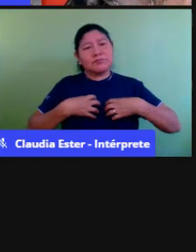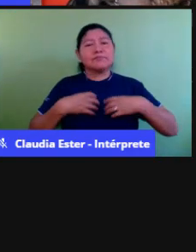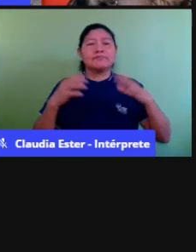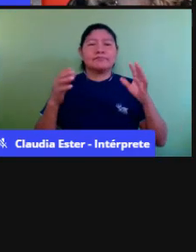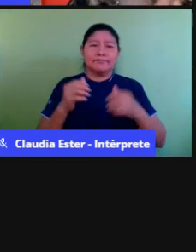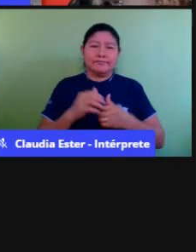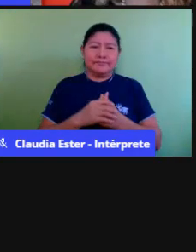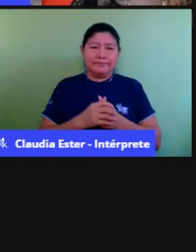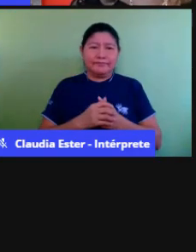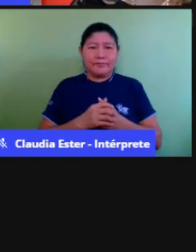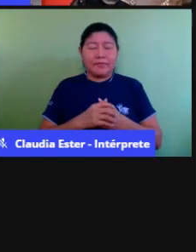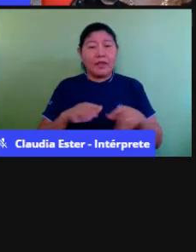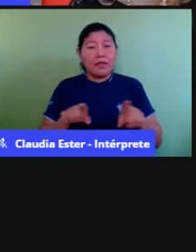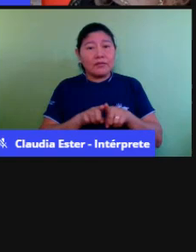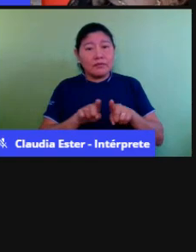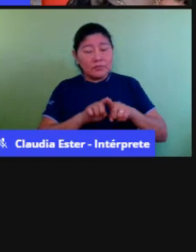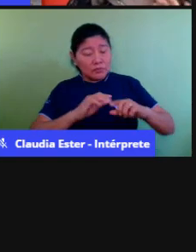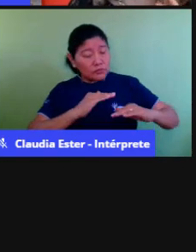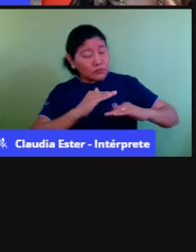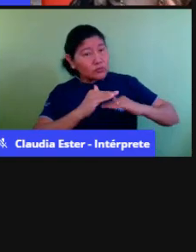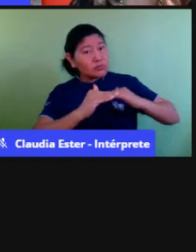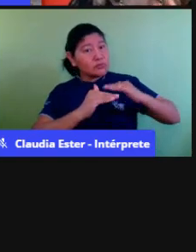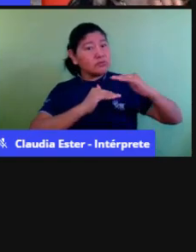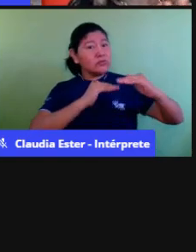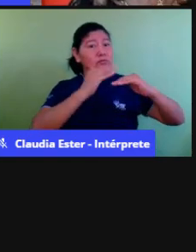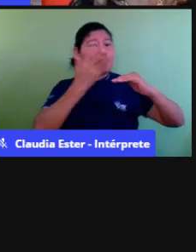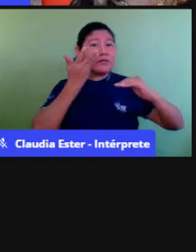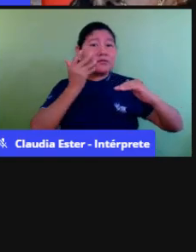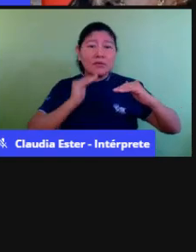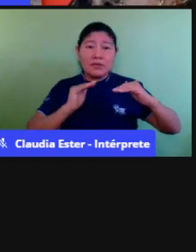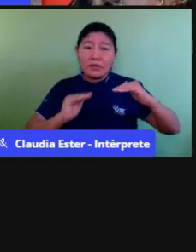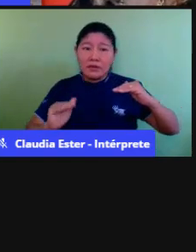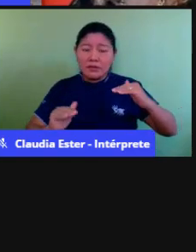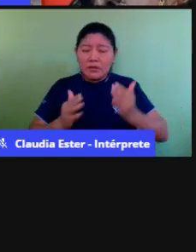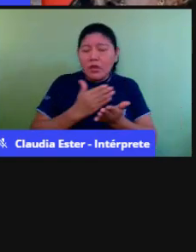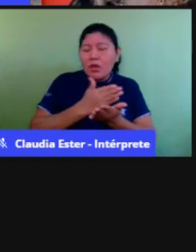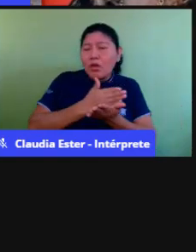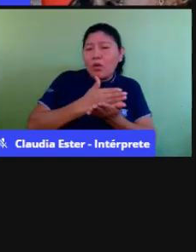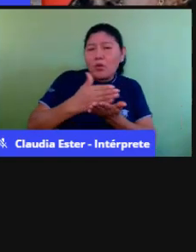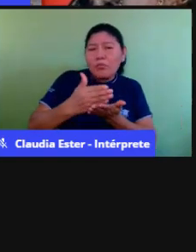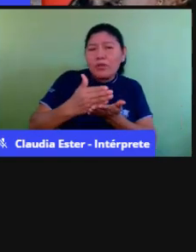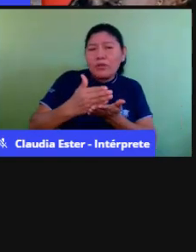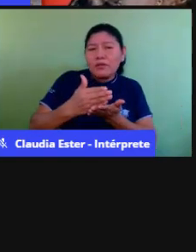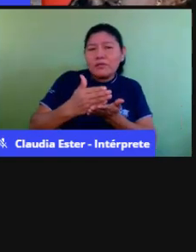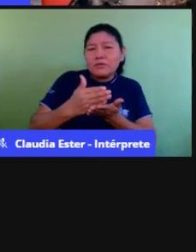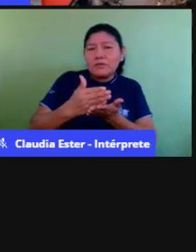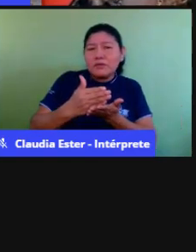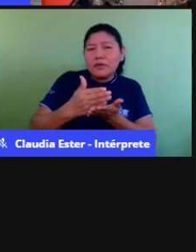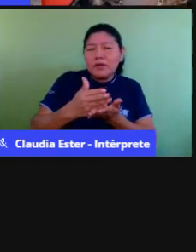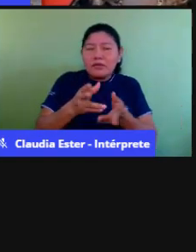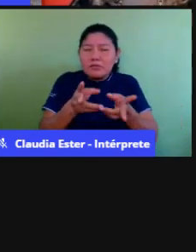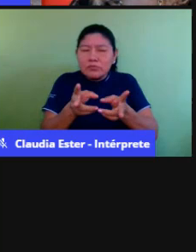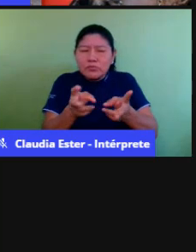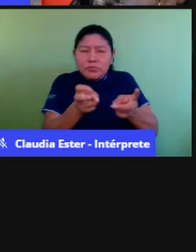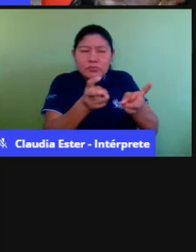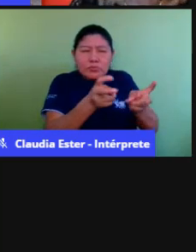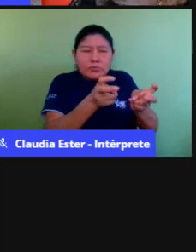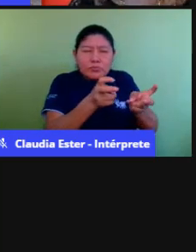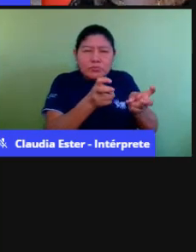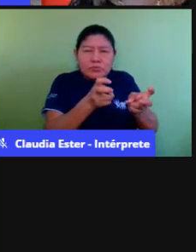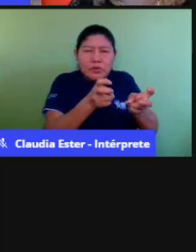O processo de conhecimento das crianças inicia-se na exploração dos objetos e nas